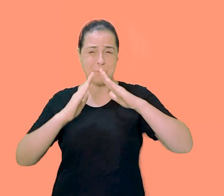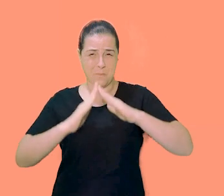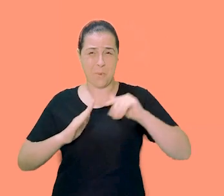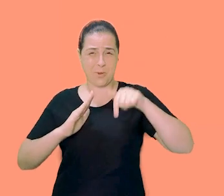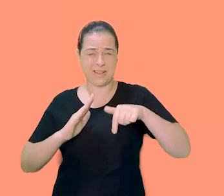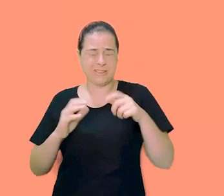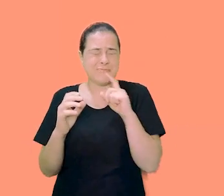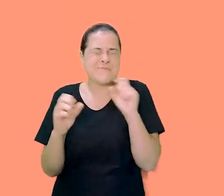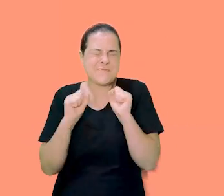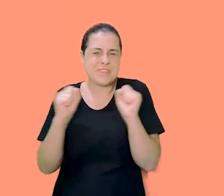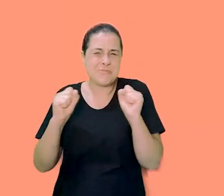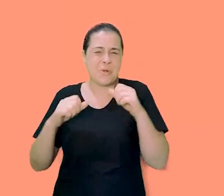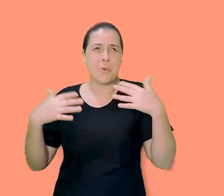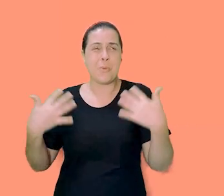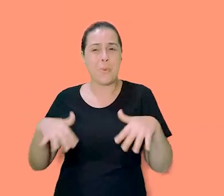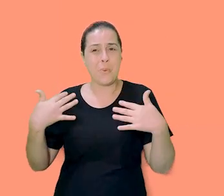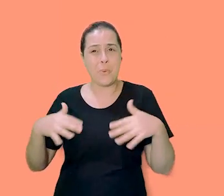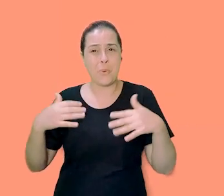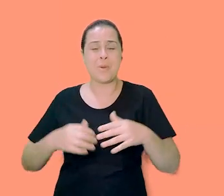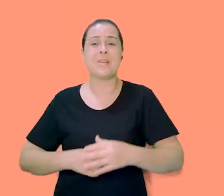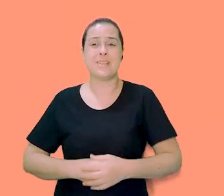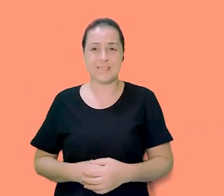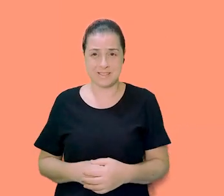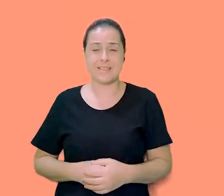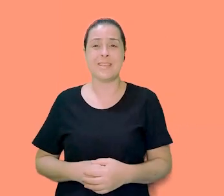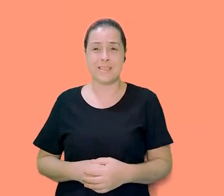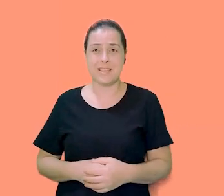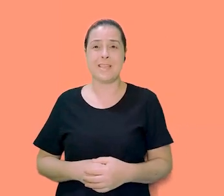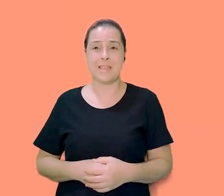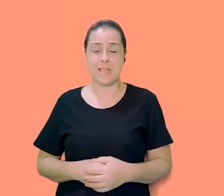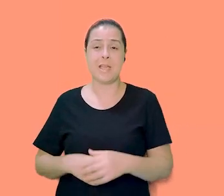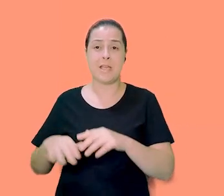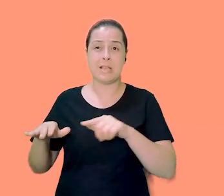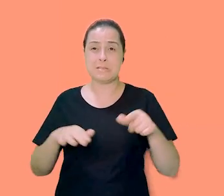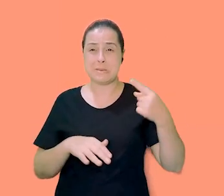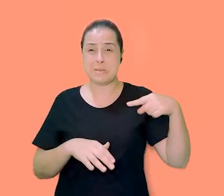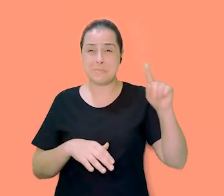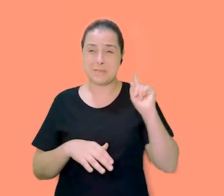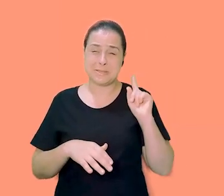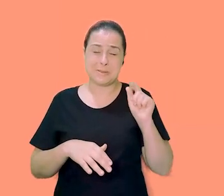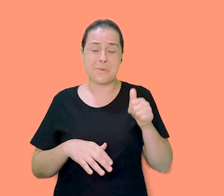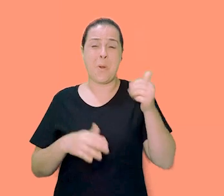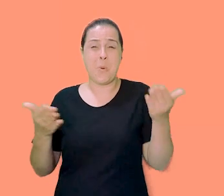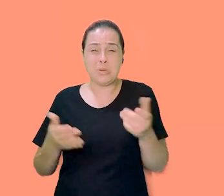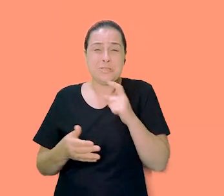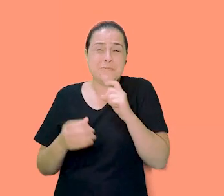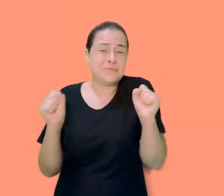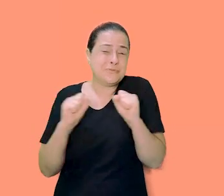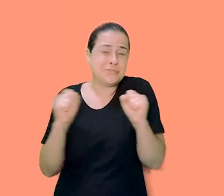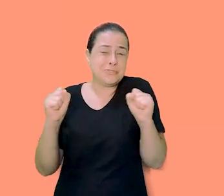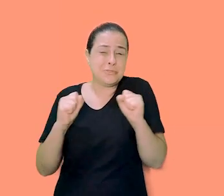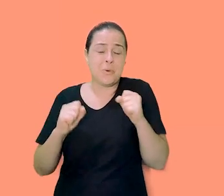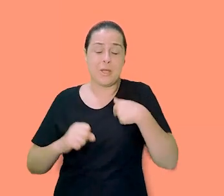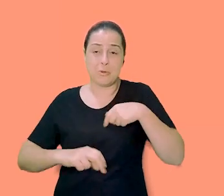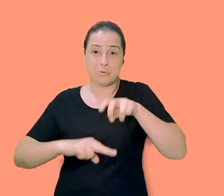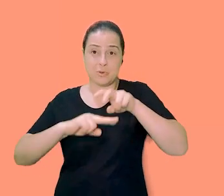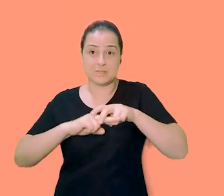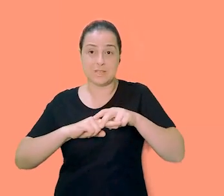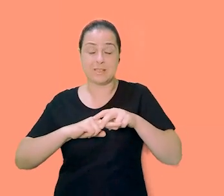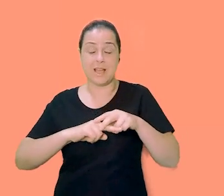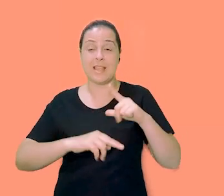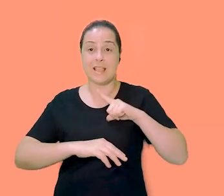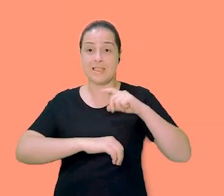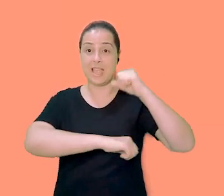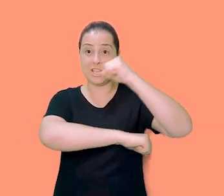está frio, viu, Fabi? Você foi embora rápido, esquentou semana passada, essa semana está um gelo. E eu estou sentada, tem uma janela